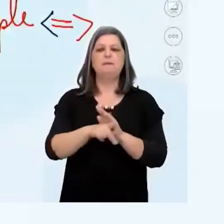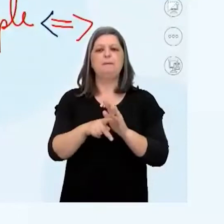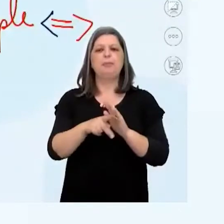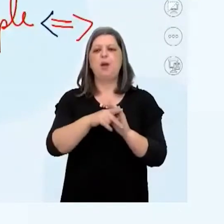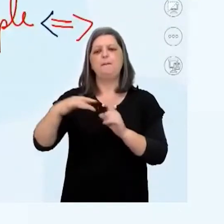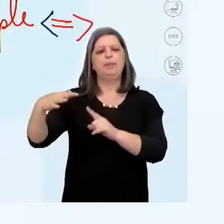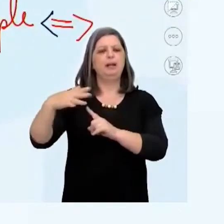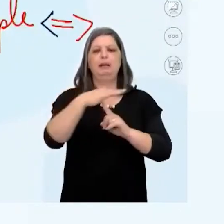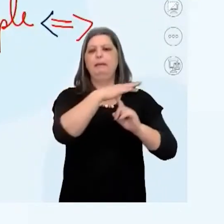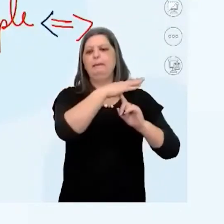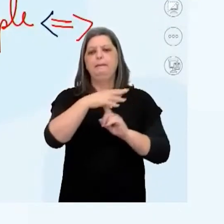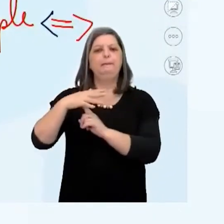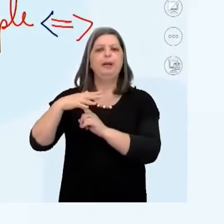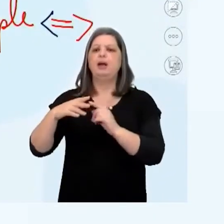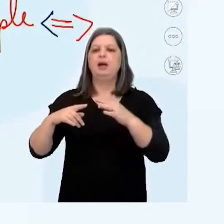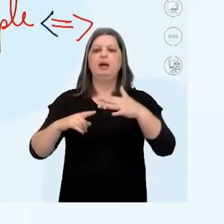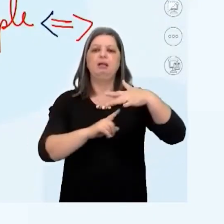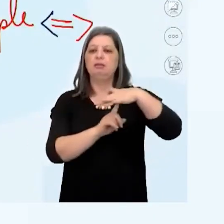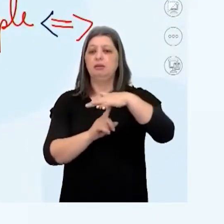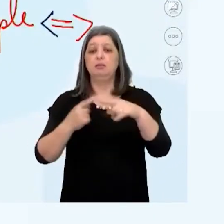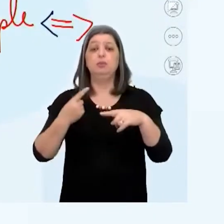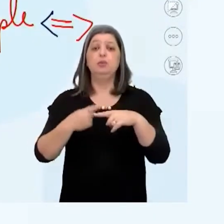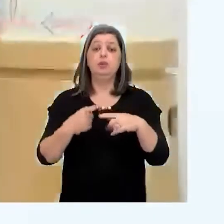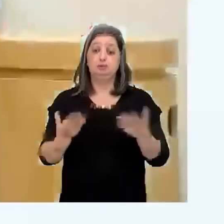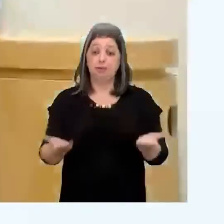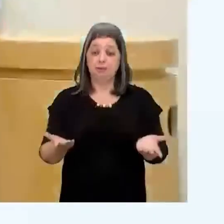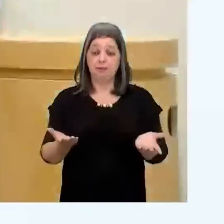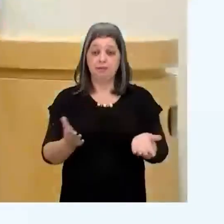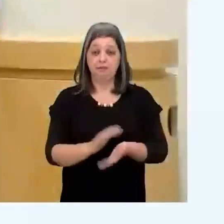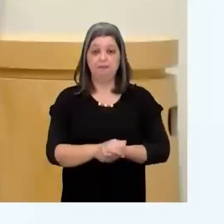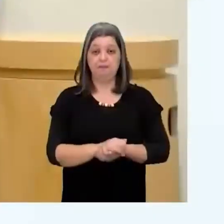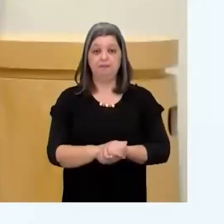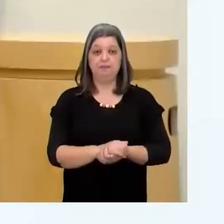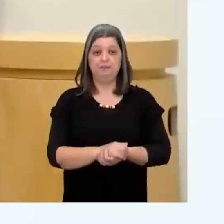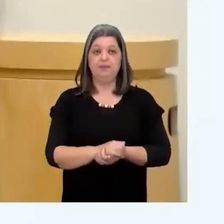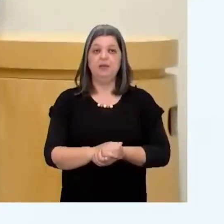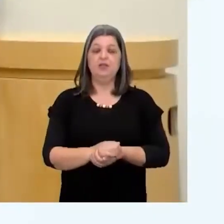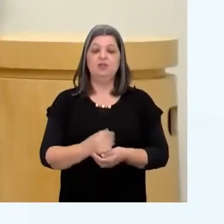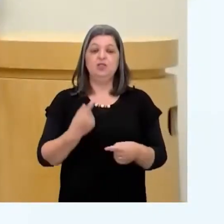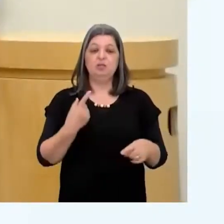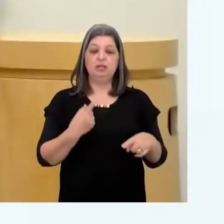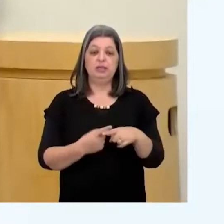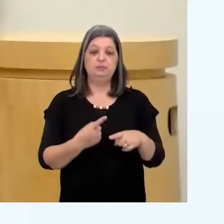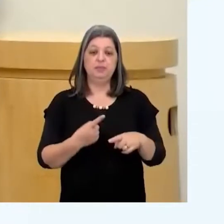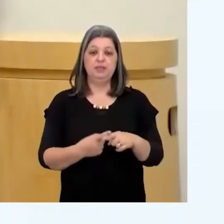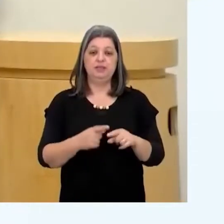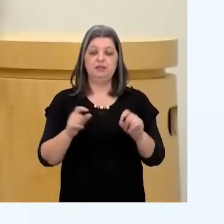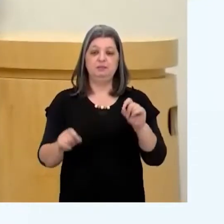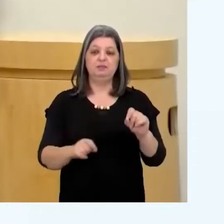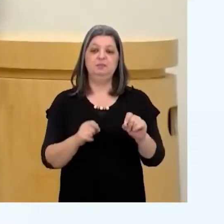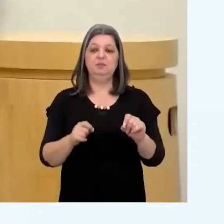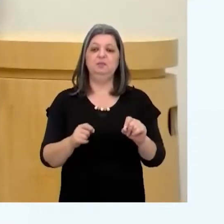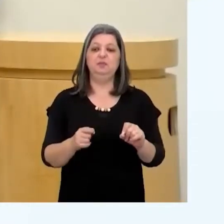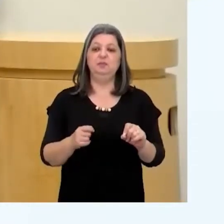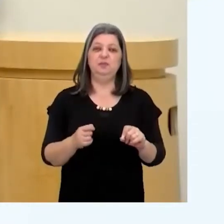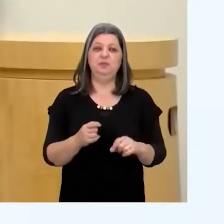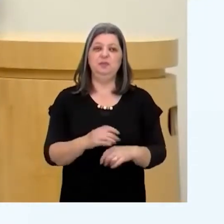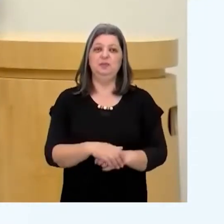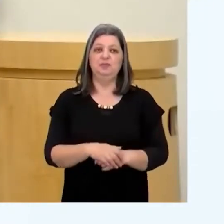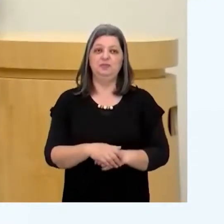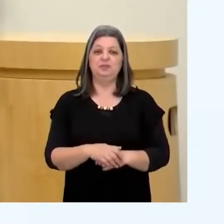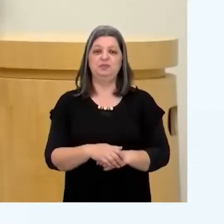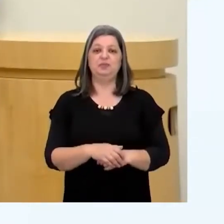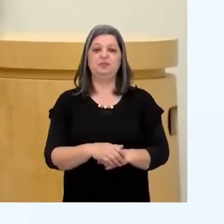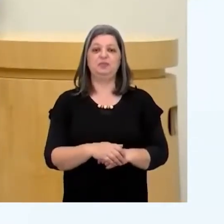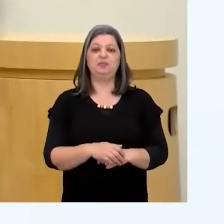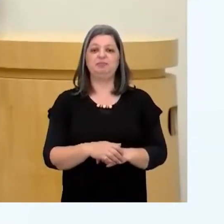as praças, Emerson, né? Sim, porque uma não tinha nenhum espaço de cultura, né, público do Estado,